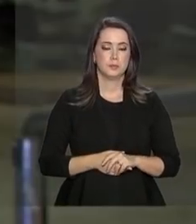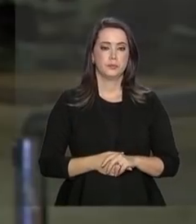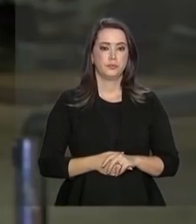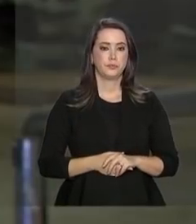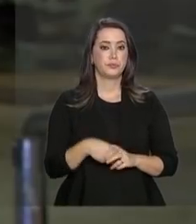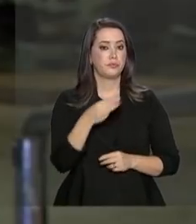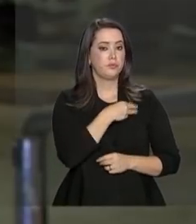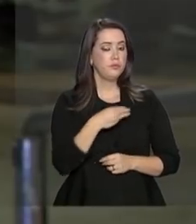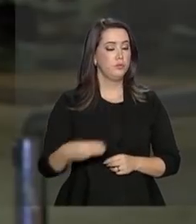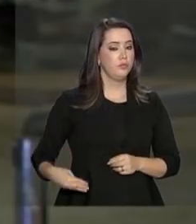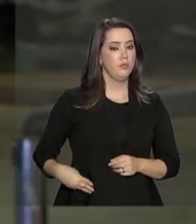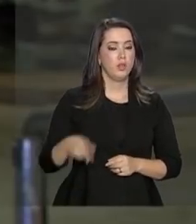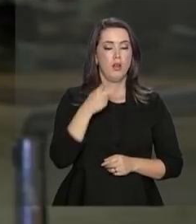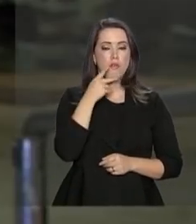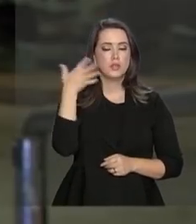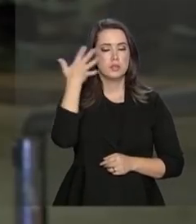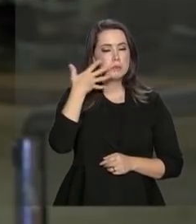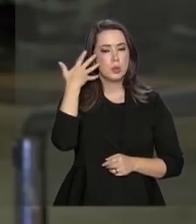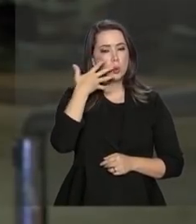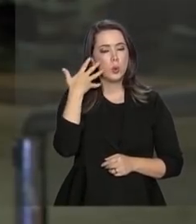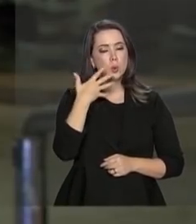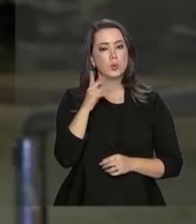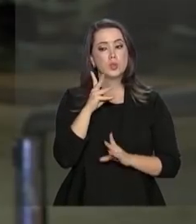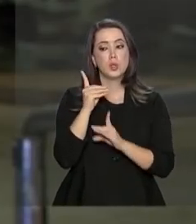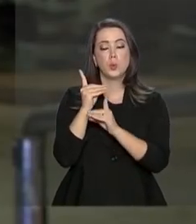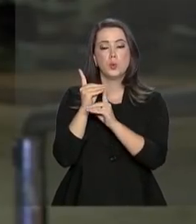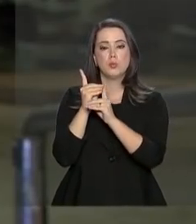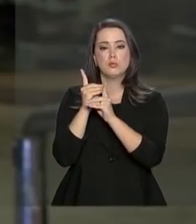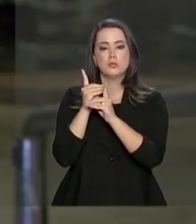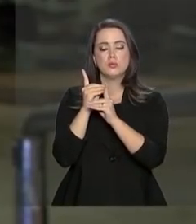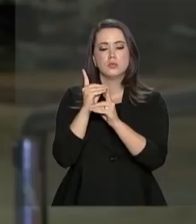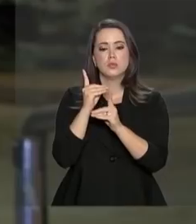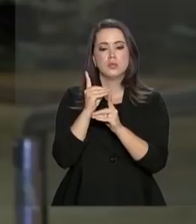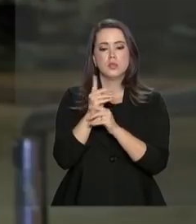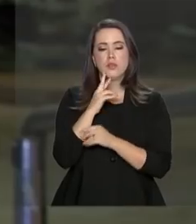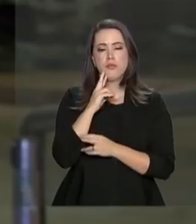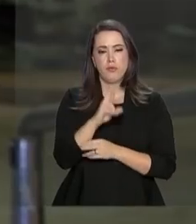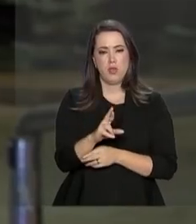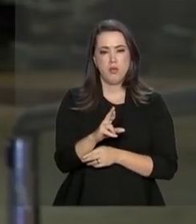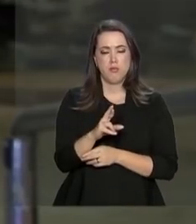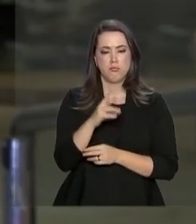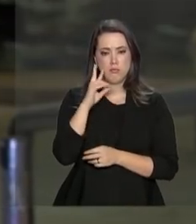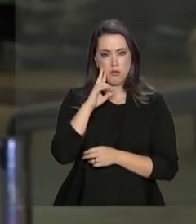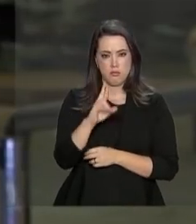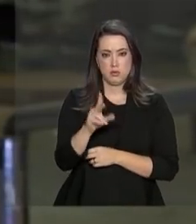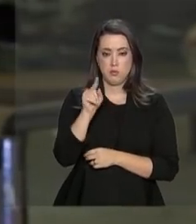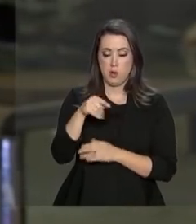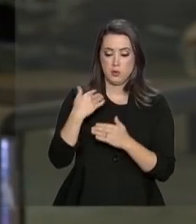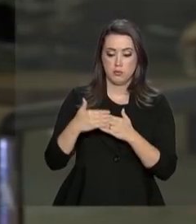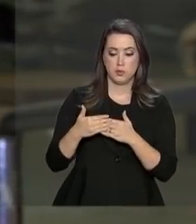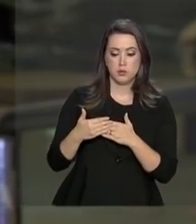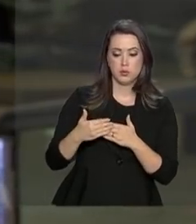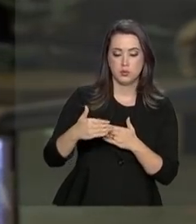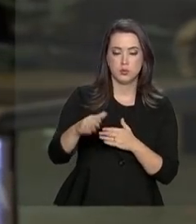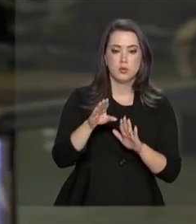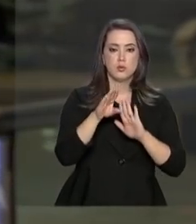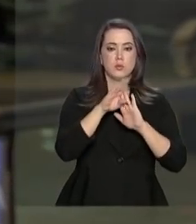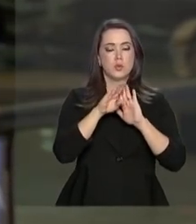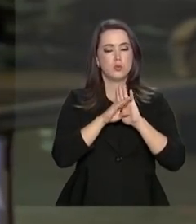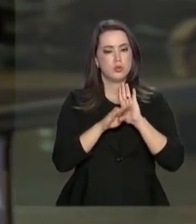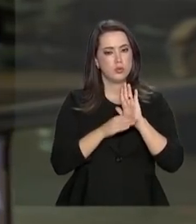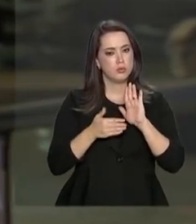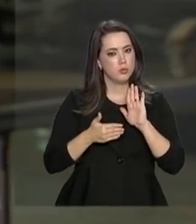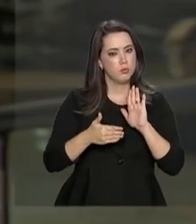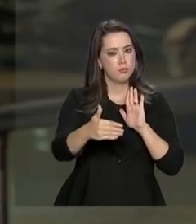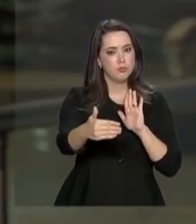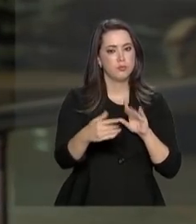o ministro Lorenzon explicou que foi encontrada uma solução para garantir a prorrogação desses projetos que